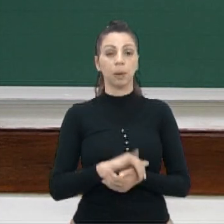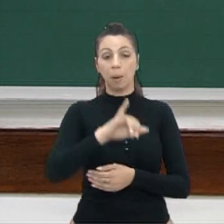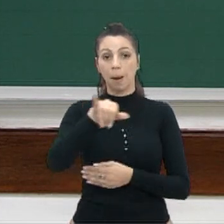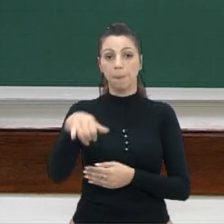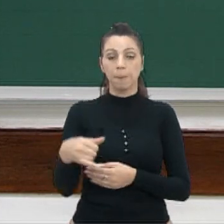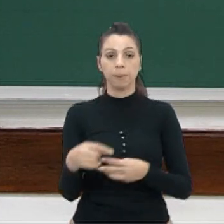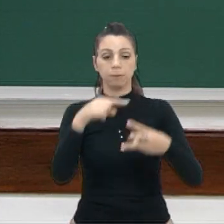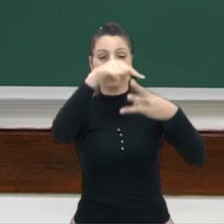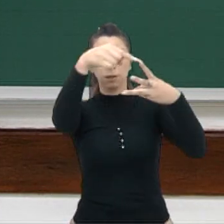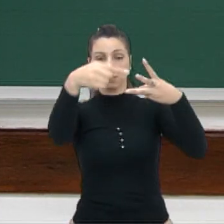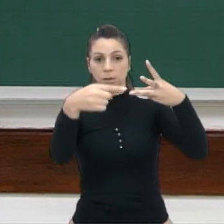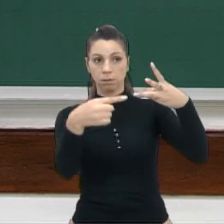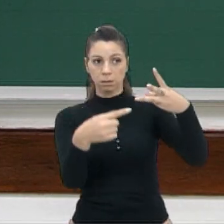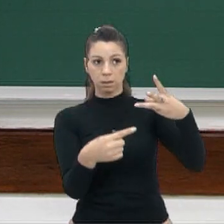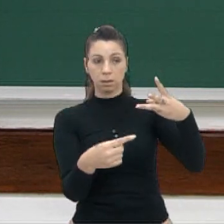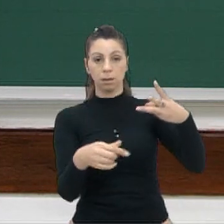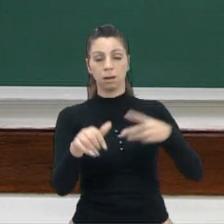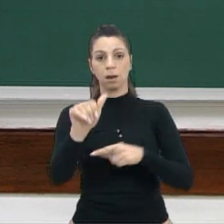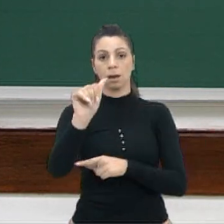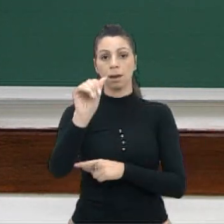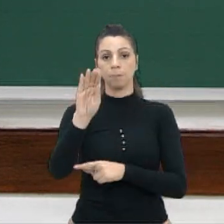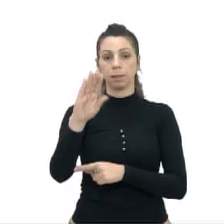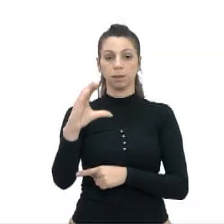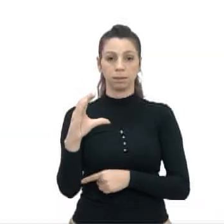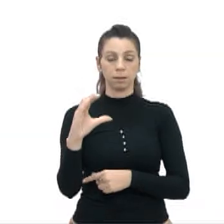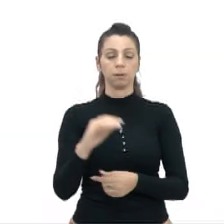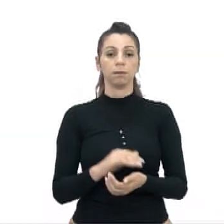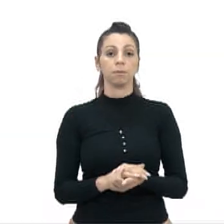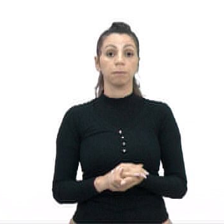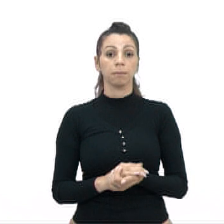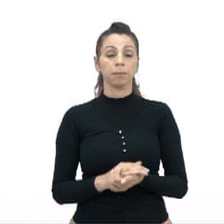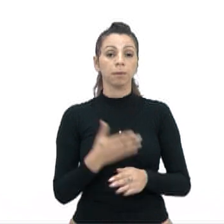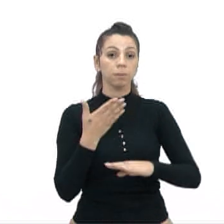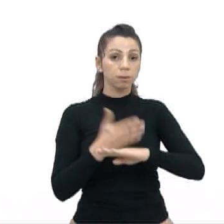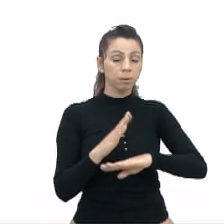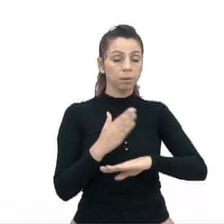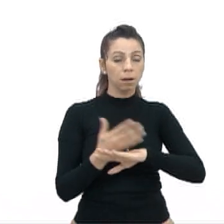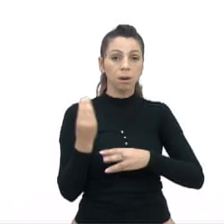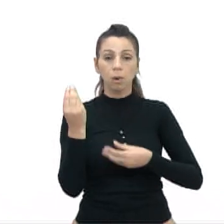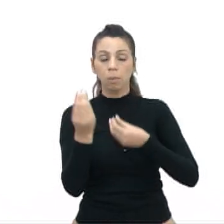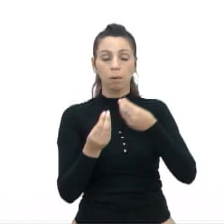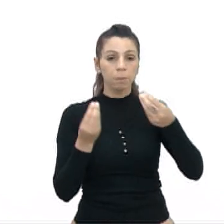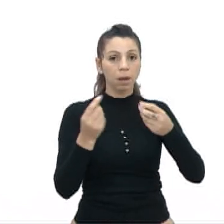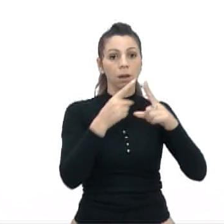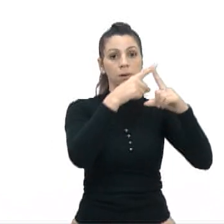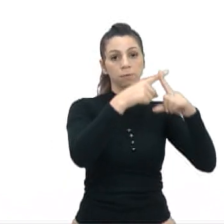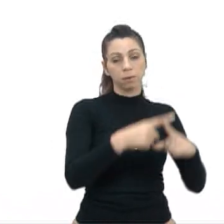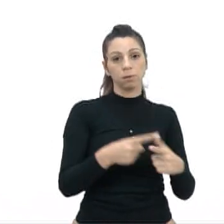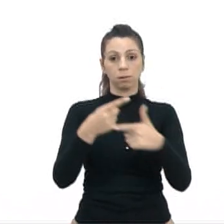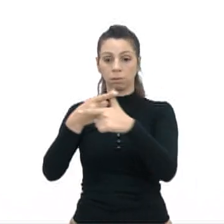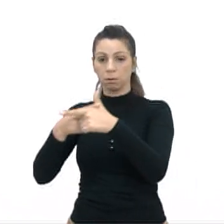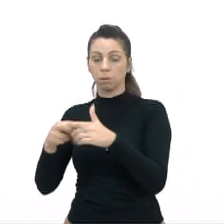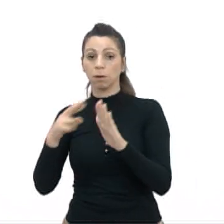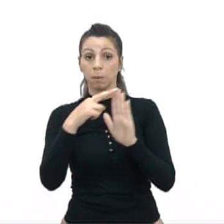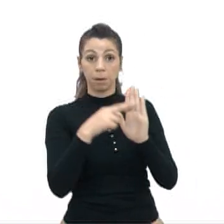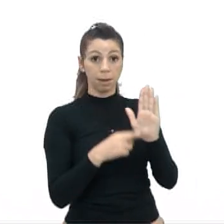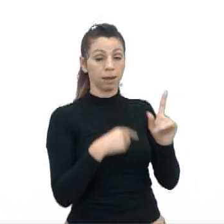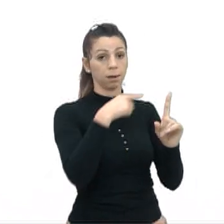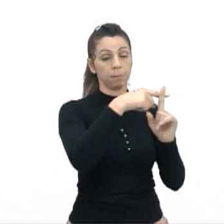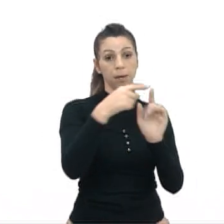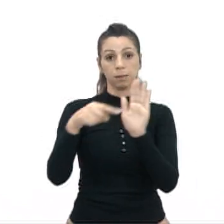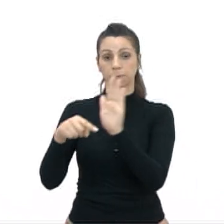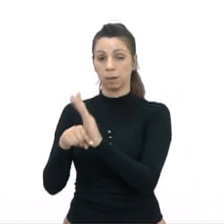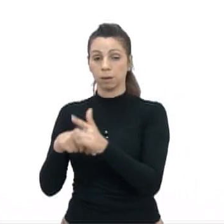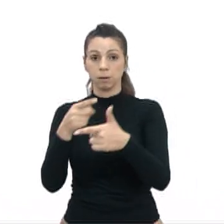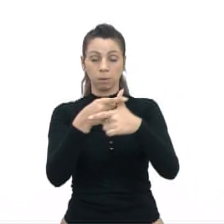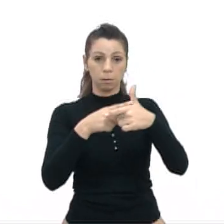aproveitar esses 3 exercícios aqui, letra A, letra B e letra C, para treinar essa ideia de multiplicação e divisão. Tá bom? Regra de sinais,